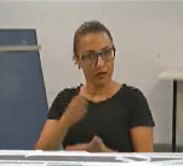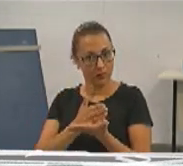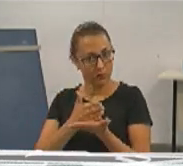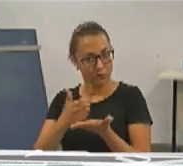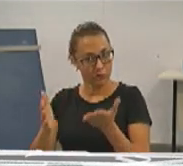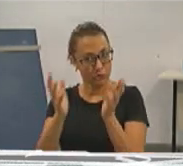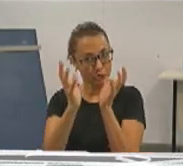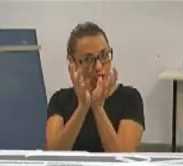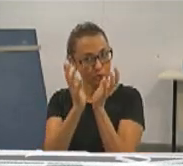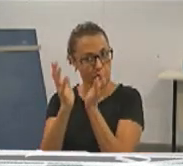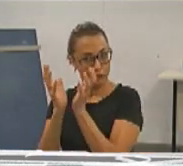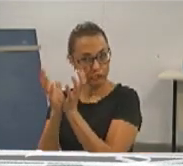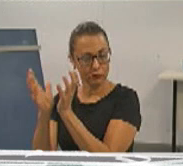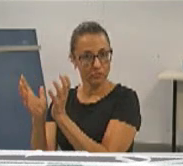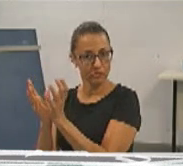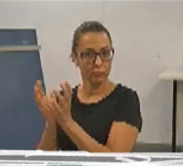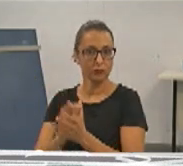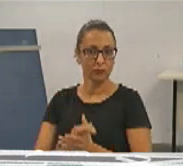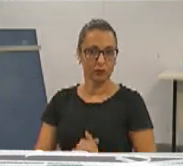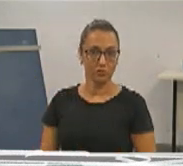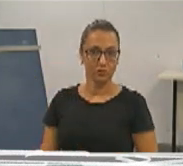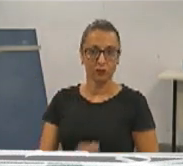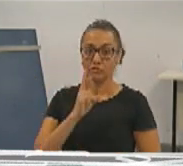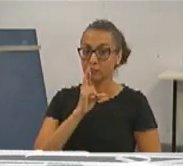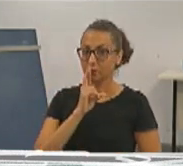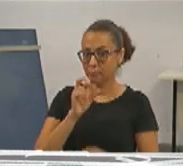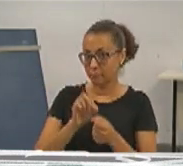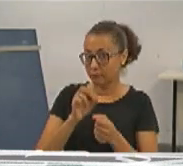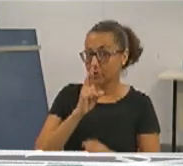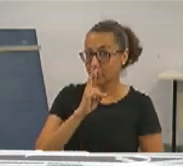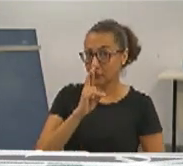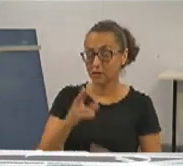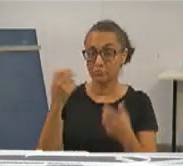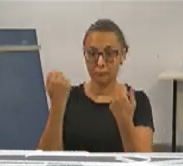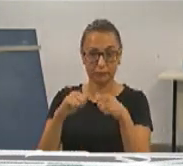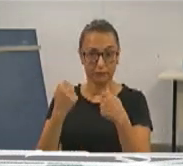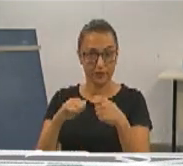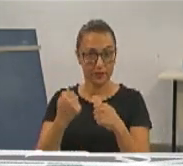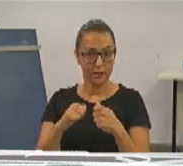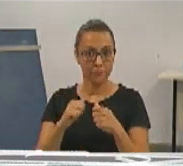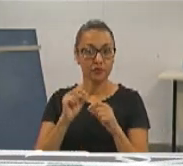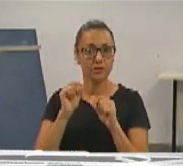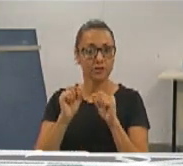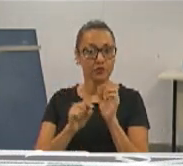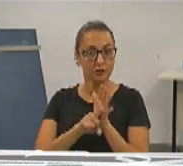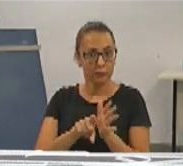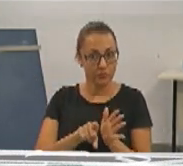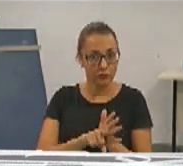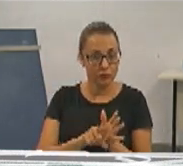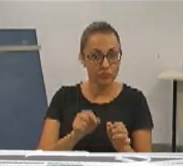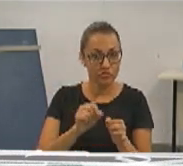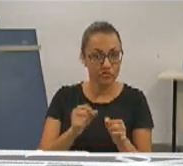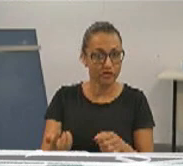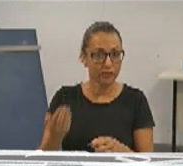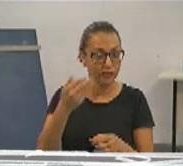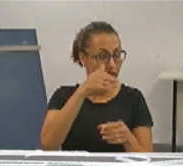bloco. Para fazer e responder as perguntas, deve-se dirigir-se ao púlpito,